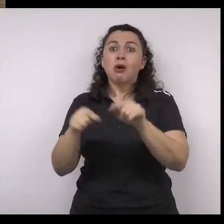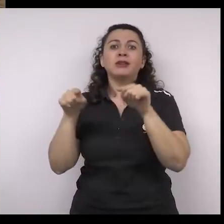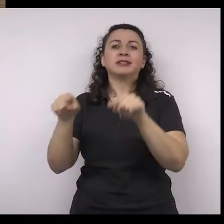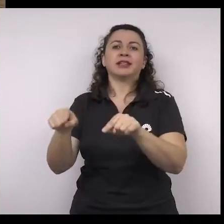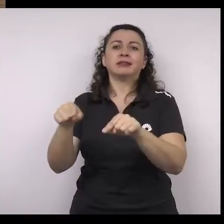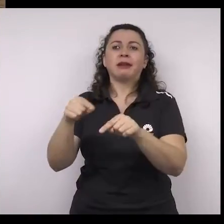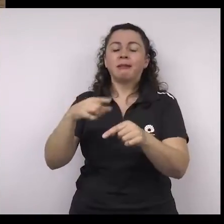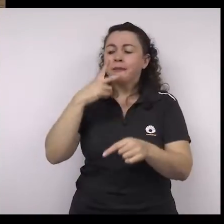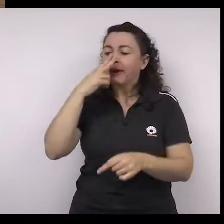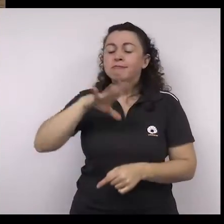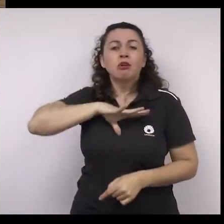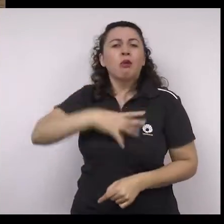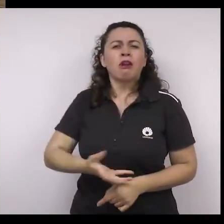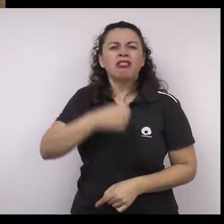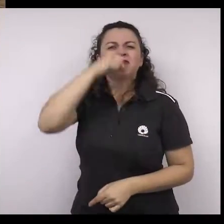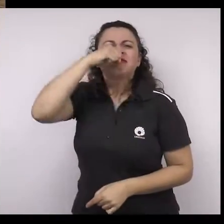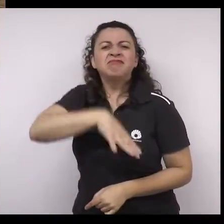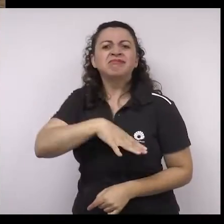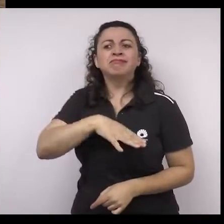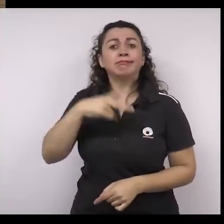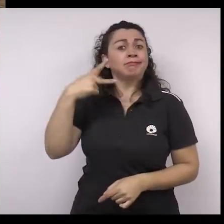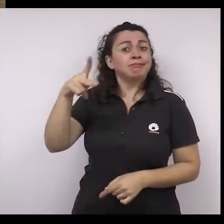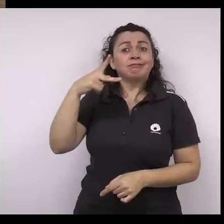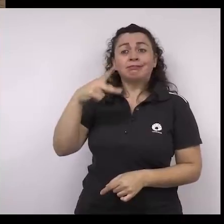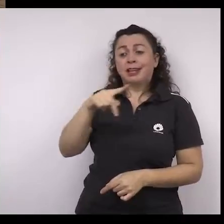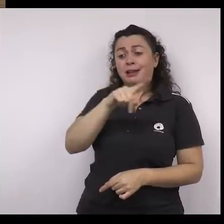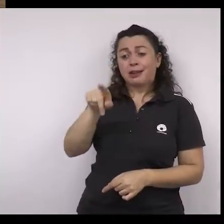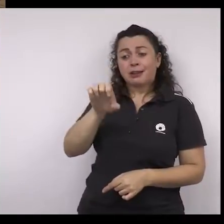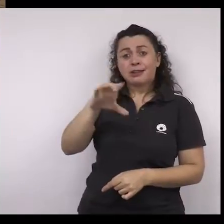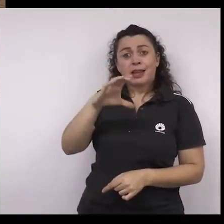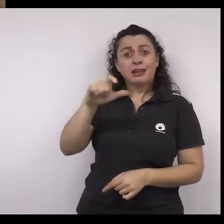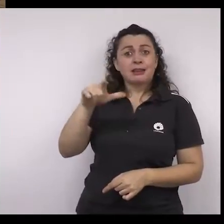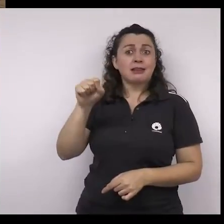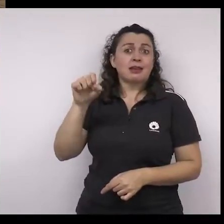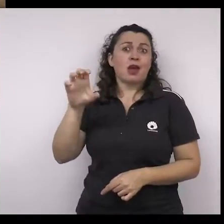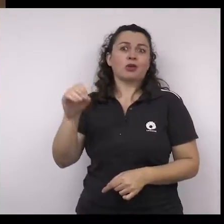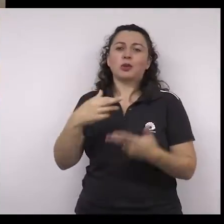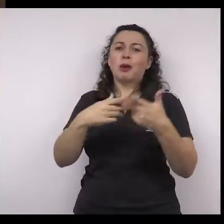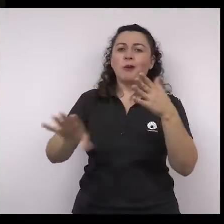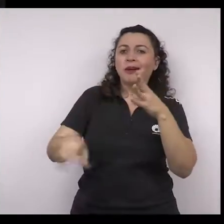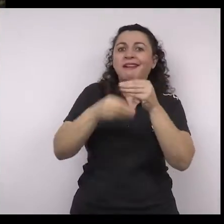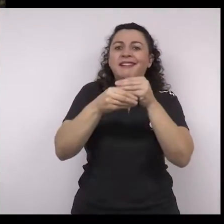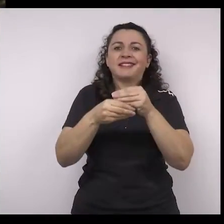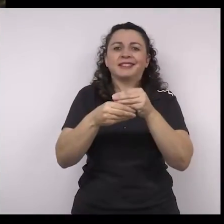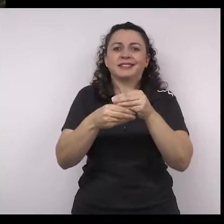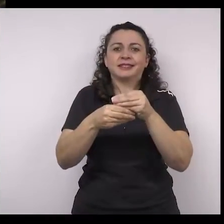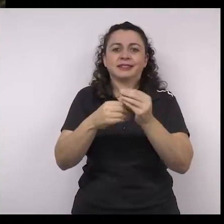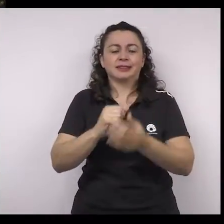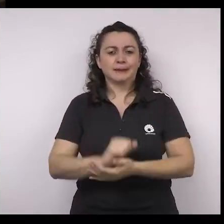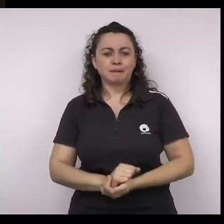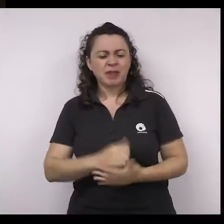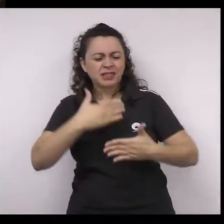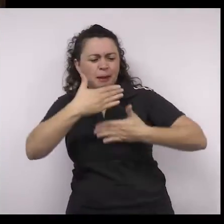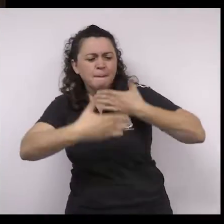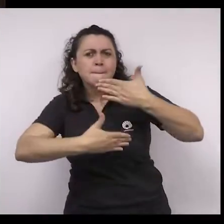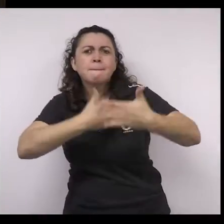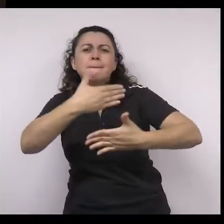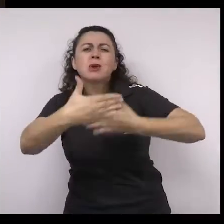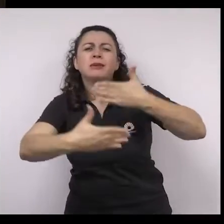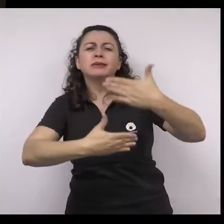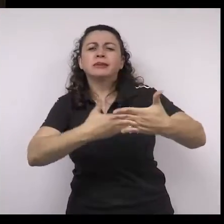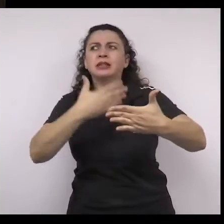fator transgressor também, esse elemento a mais. Acabar com o processo